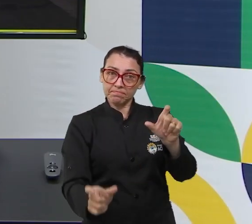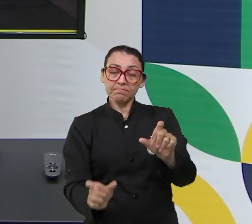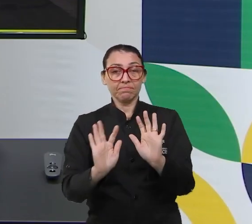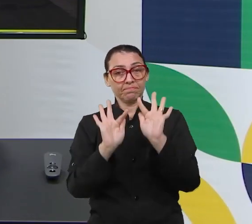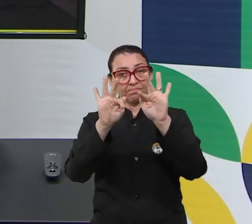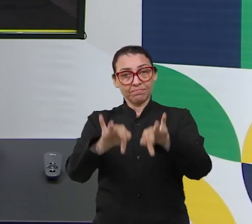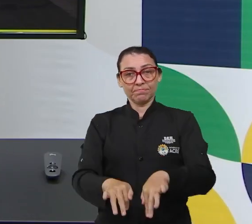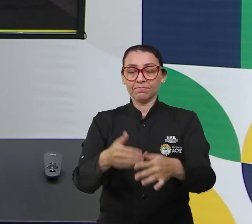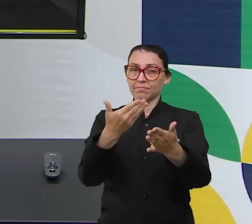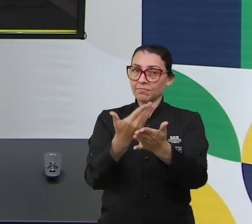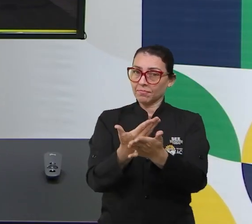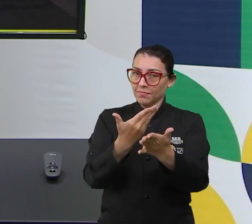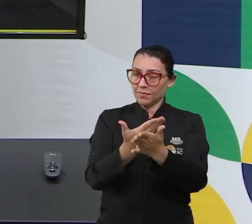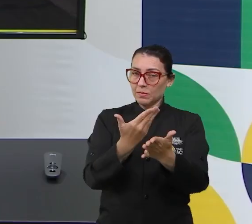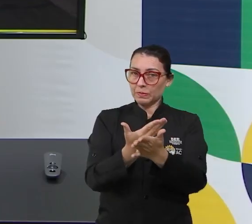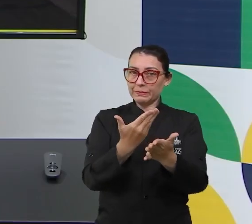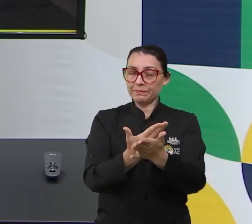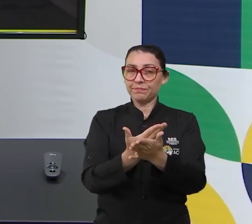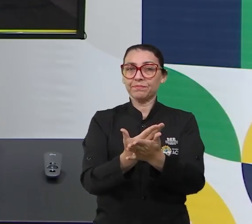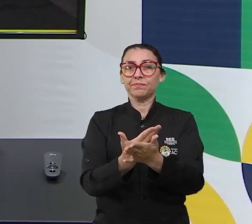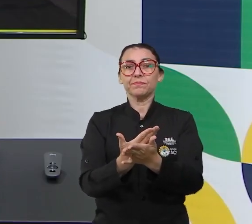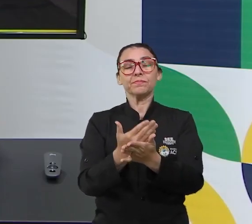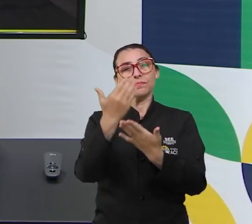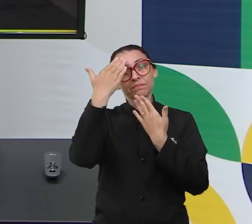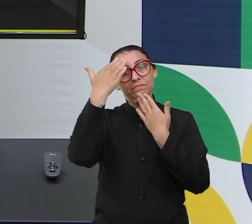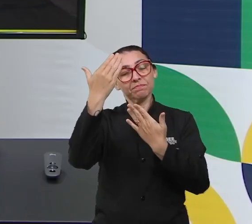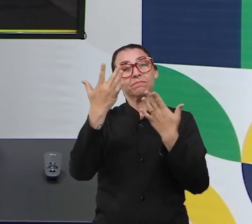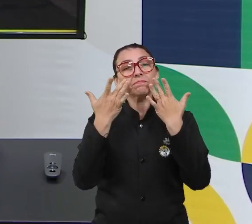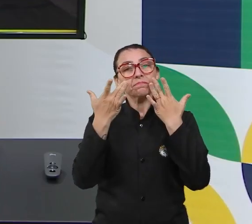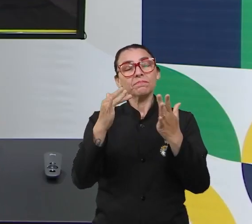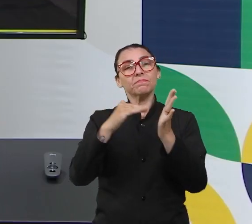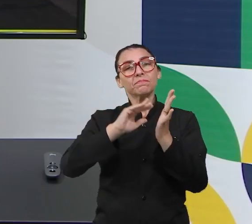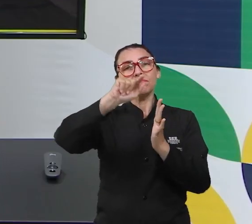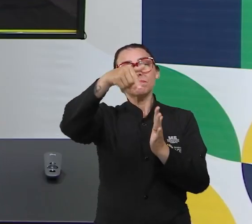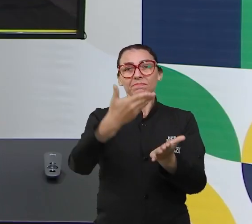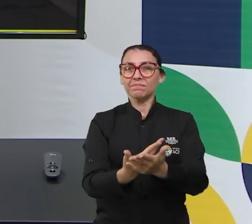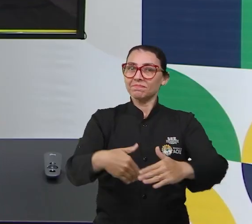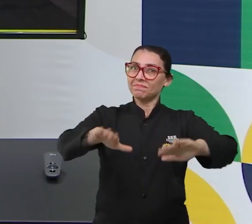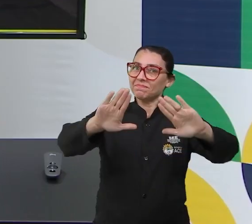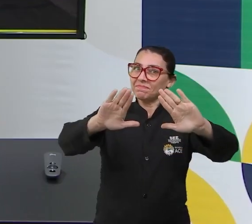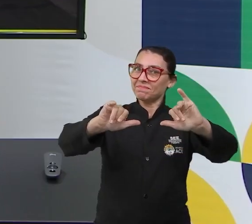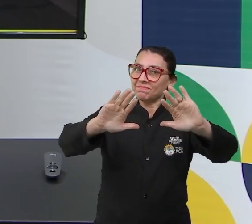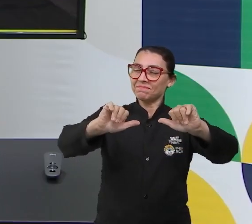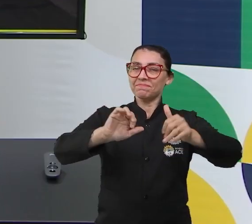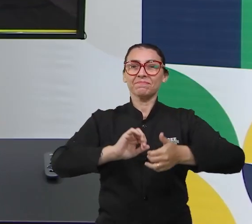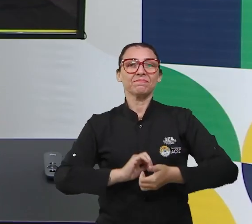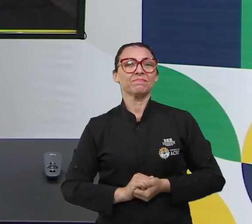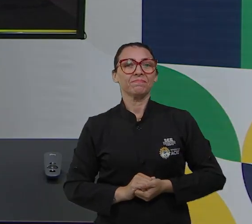finalizar nossa aula por aqui e eu te agradeço pela atenção e até a próxima. Tchau!